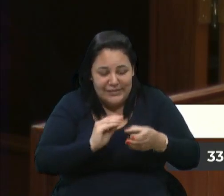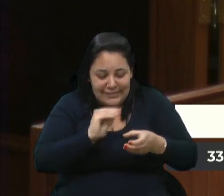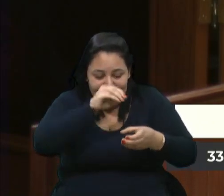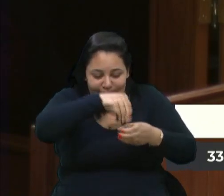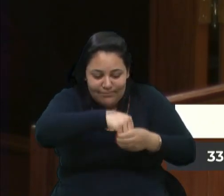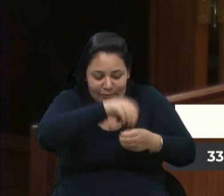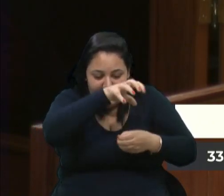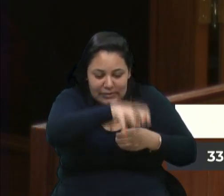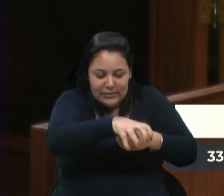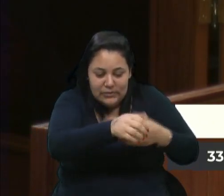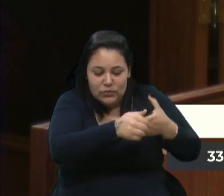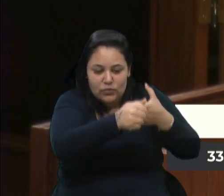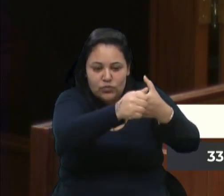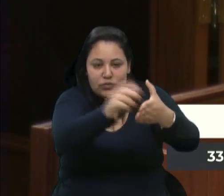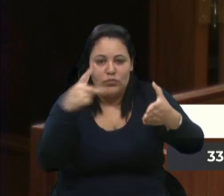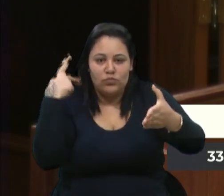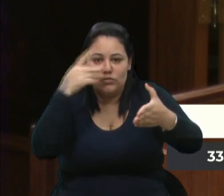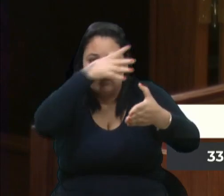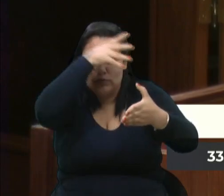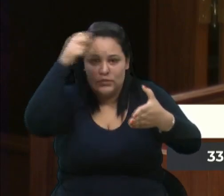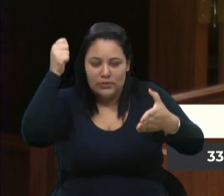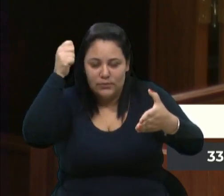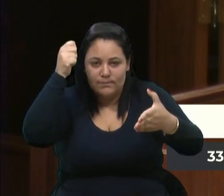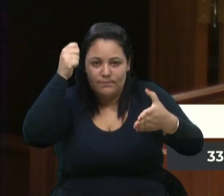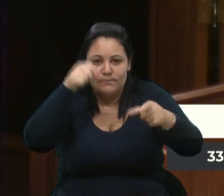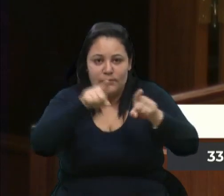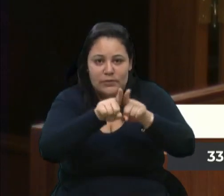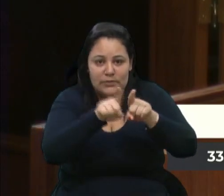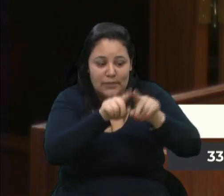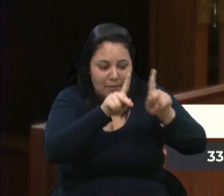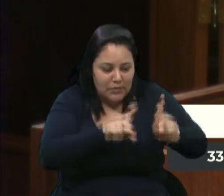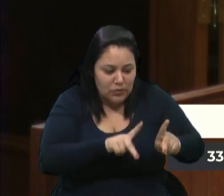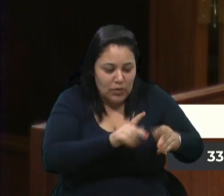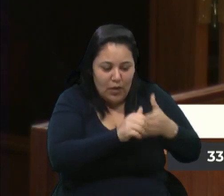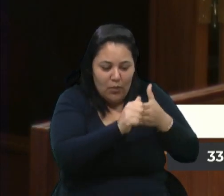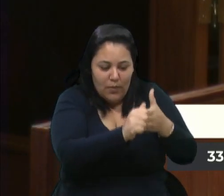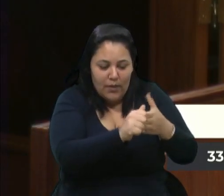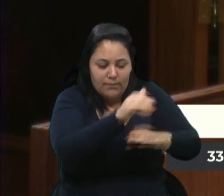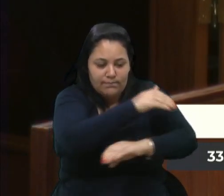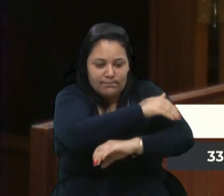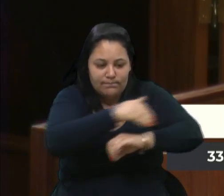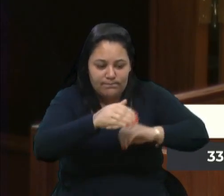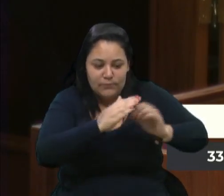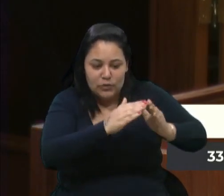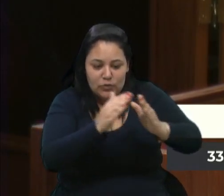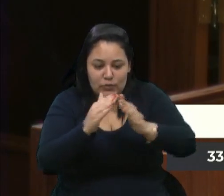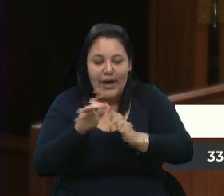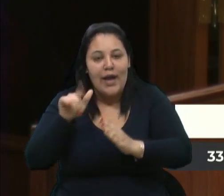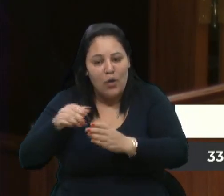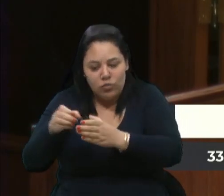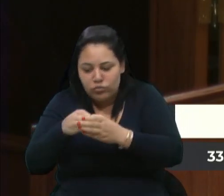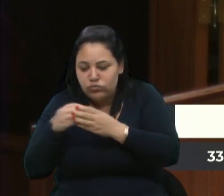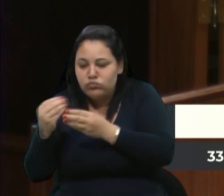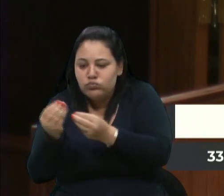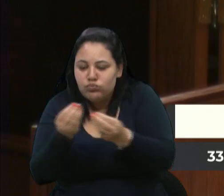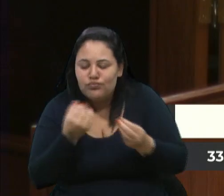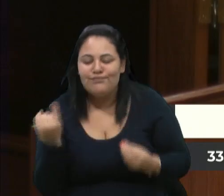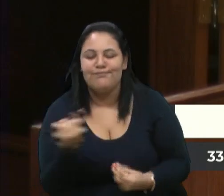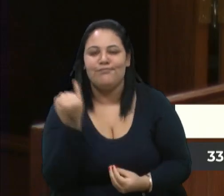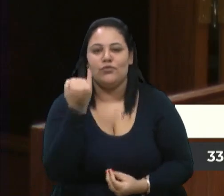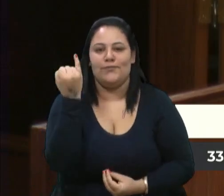acompanhamento e monitoramento da política municipal para a população em situação de rua é um comitê muito importante mesmo.